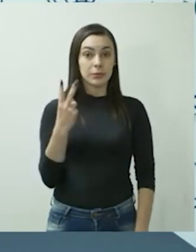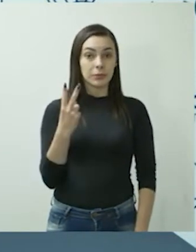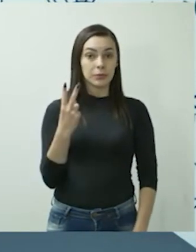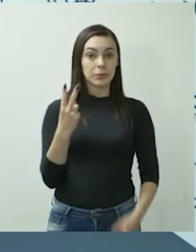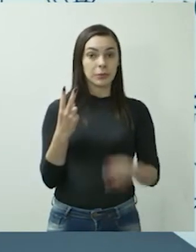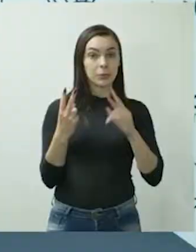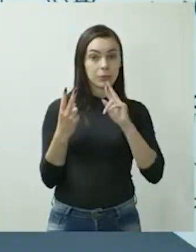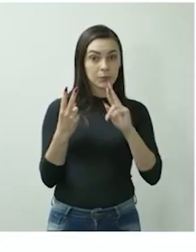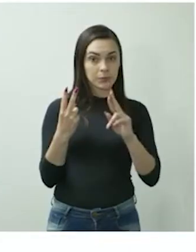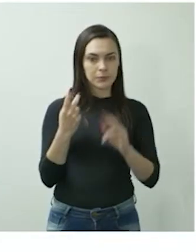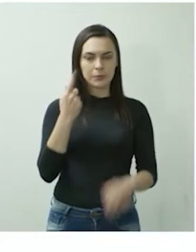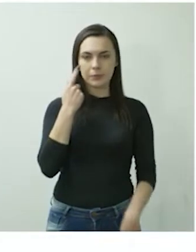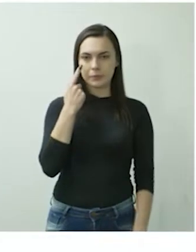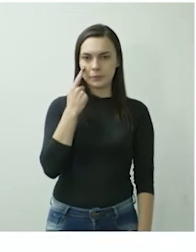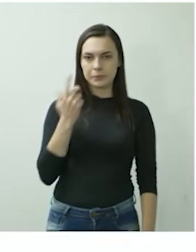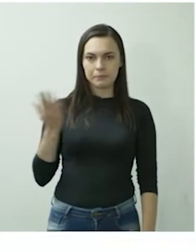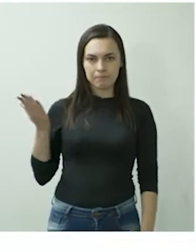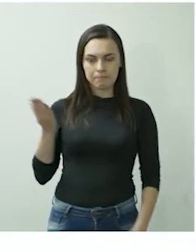ali, vejam na tela.